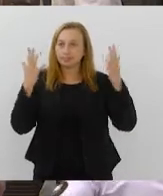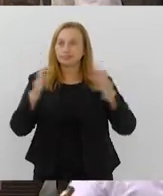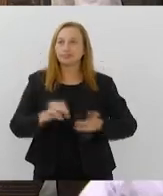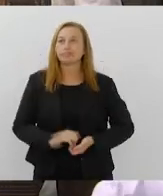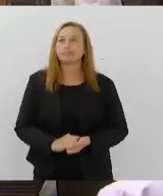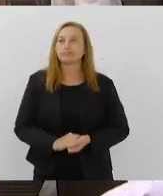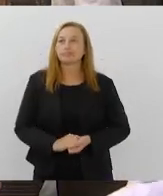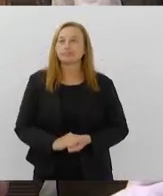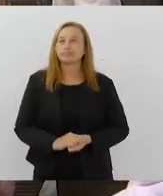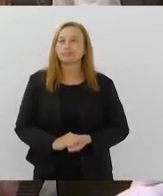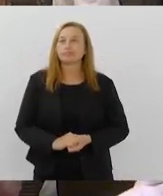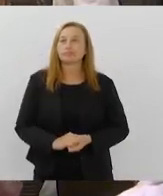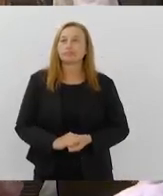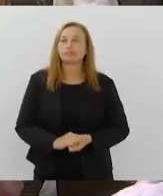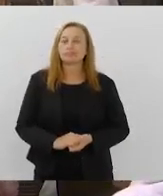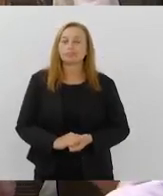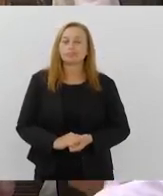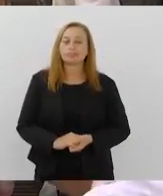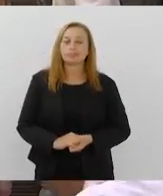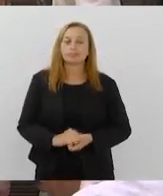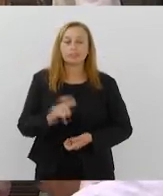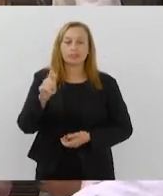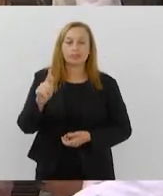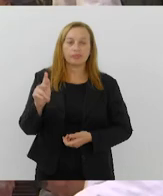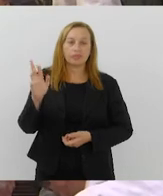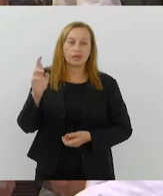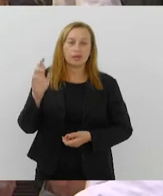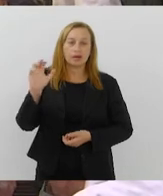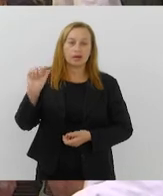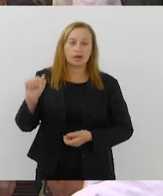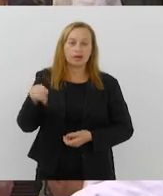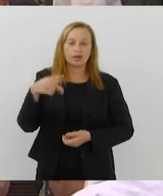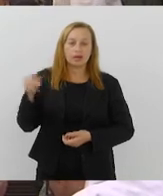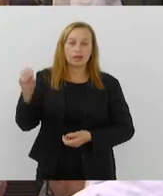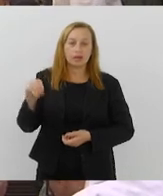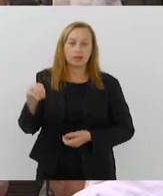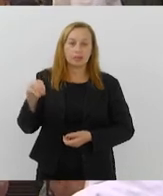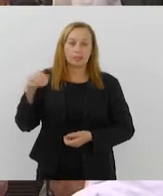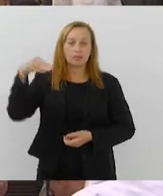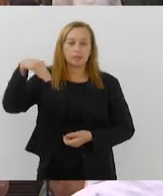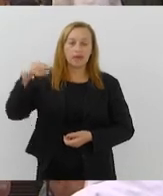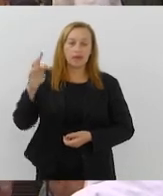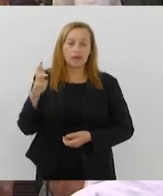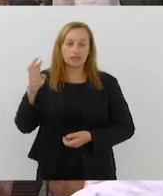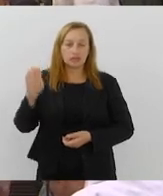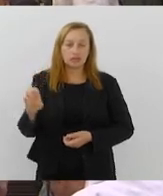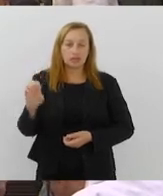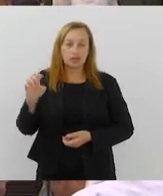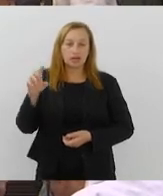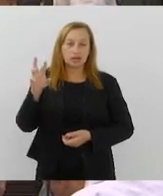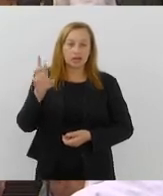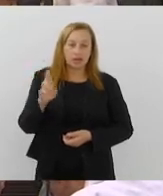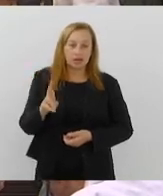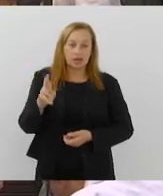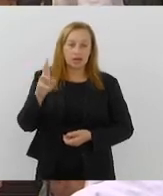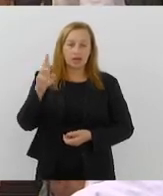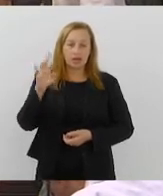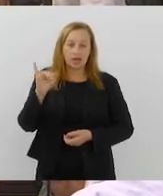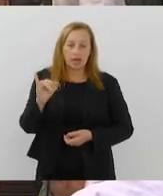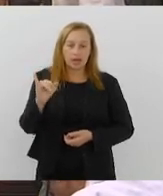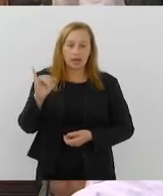Próximo agraciado, grão-mestre Reinaldo Dutra, presidente do Instituto Internacional Conde Coma.